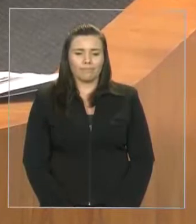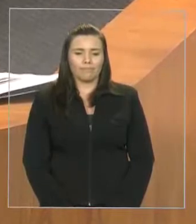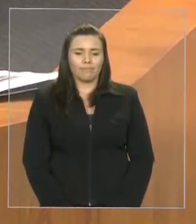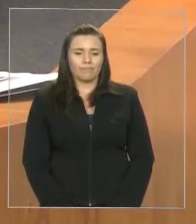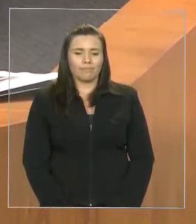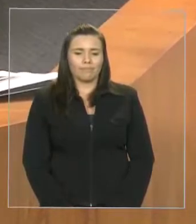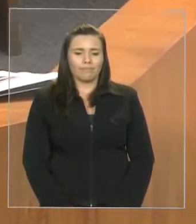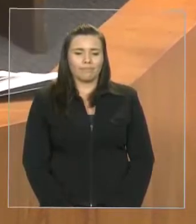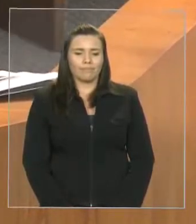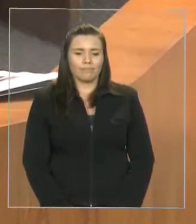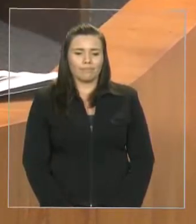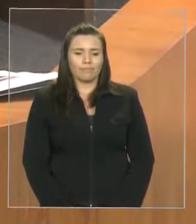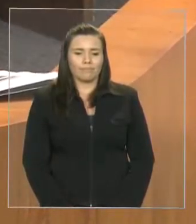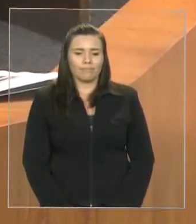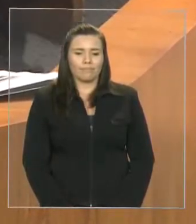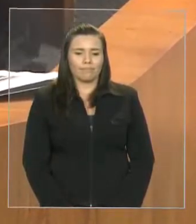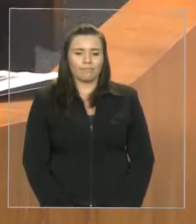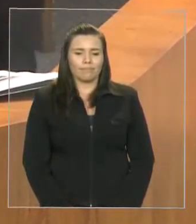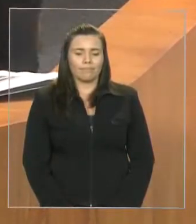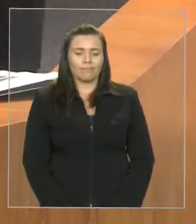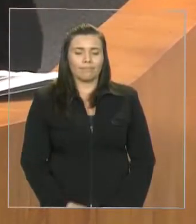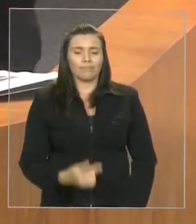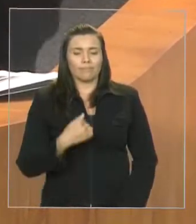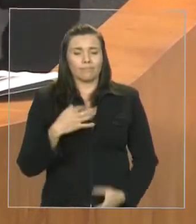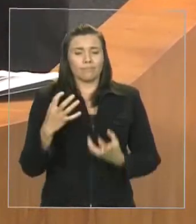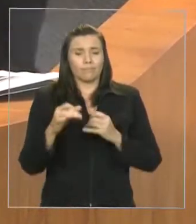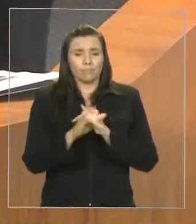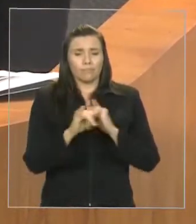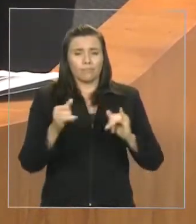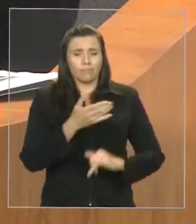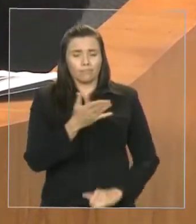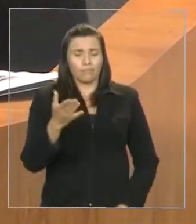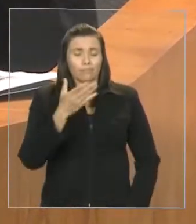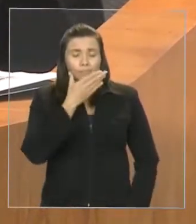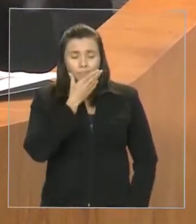Eu quero compartilhar com os senhores e com as senhoras deputadas